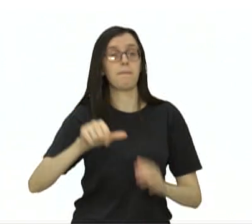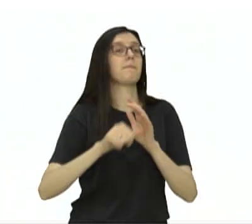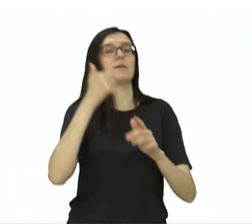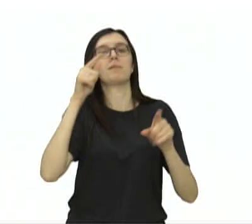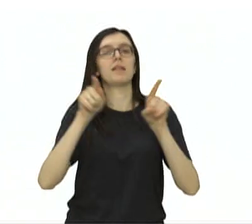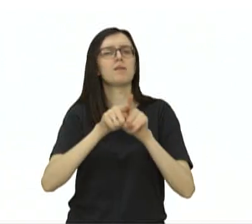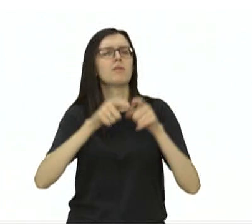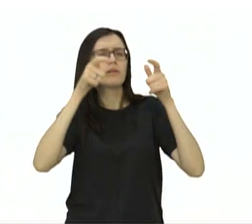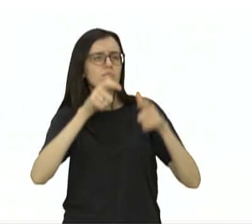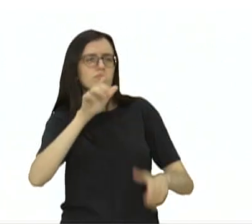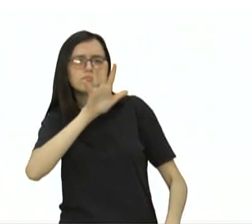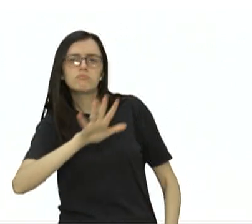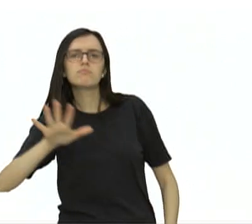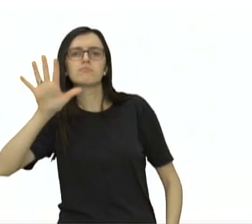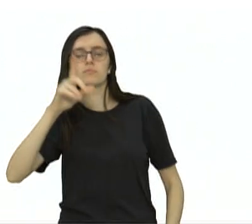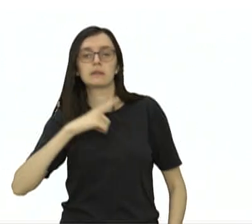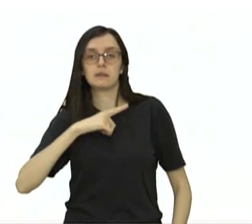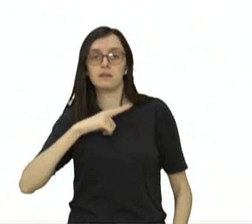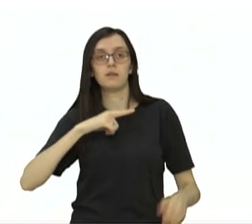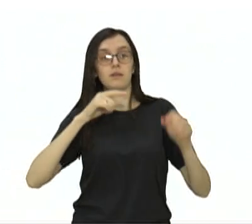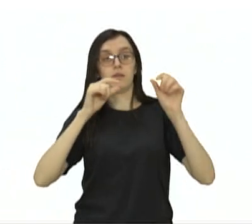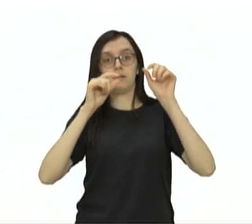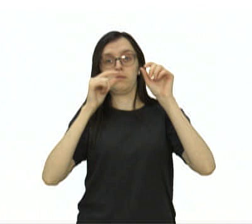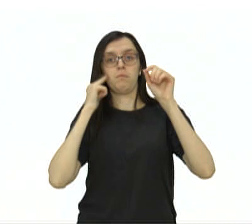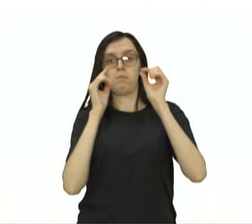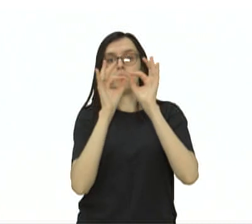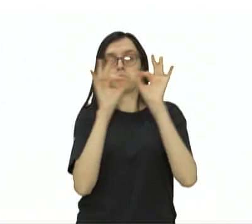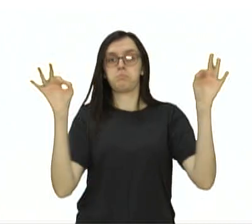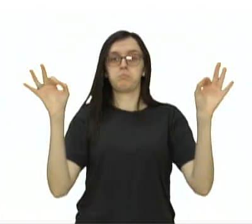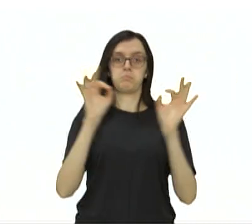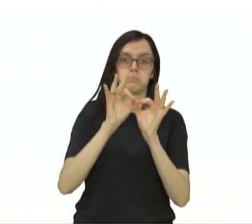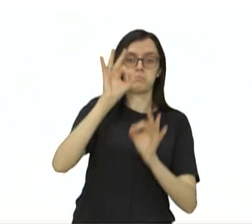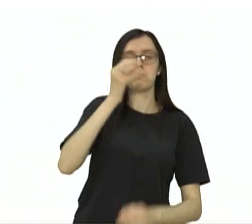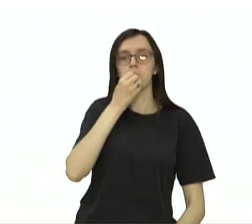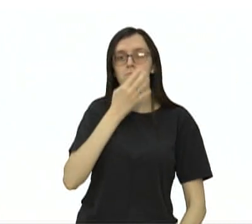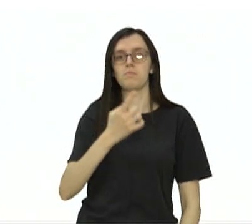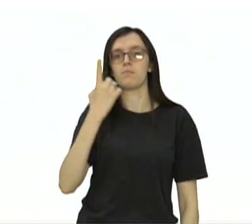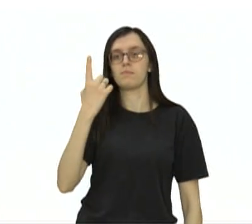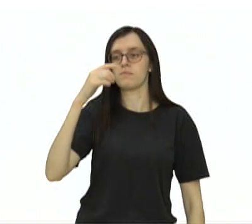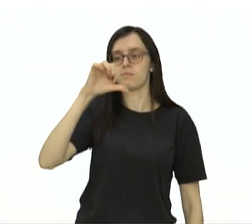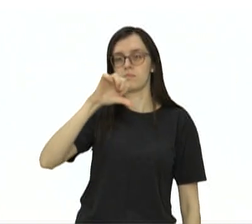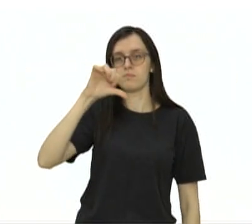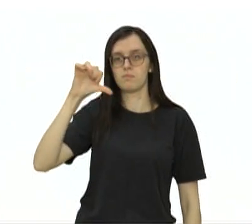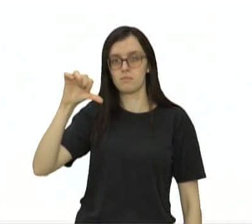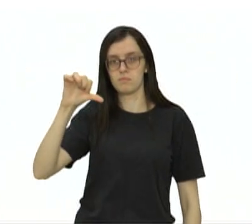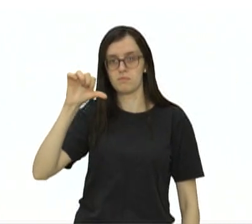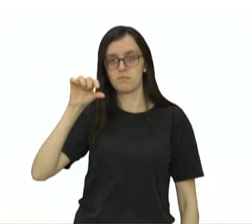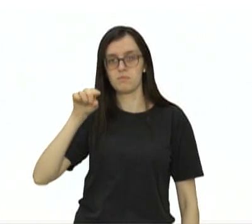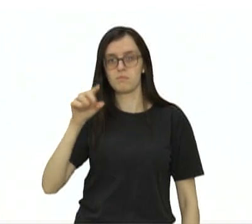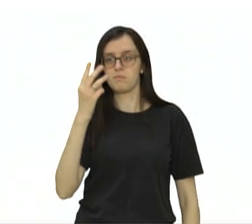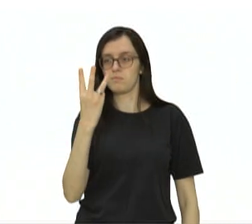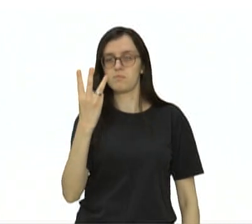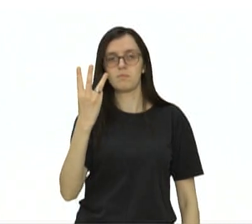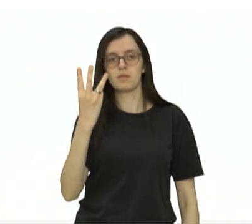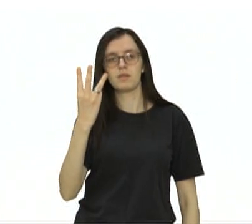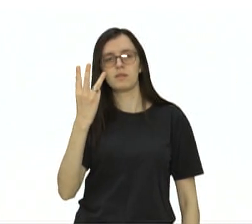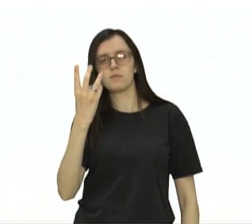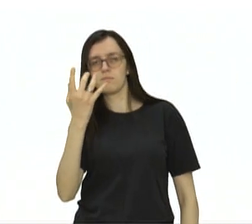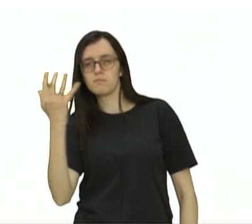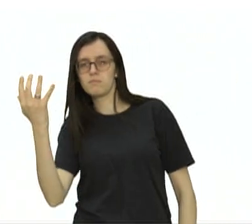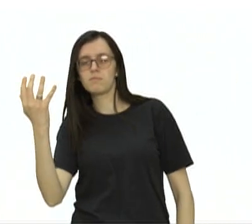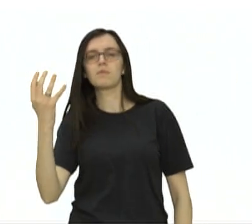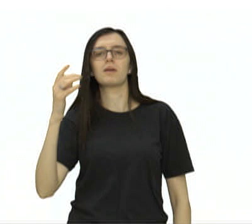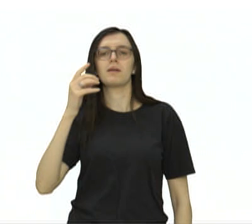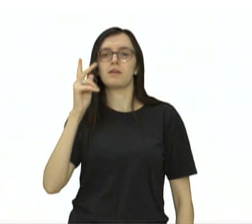área territorial, então o Paraná tem uma boa área territorial aí de 199.307 mil quilômetros